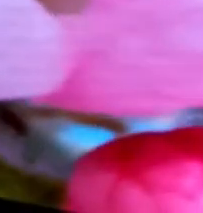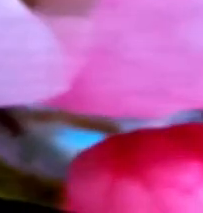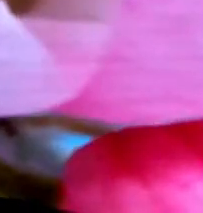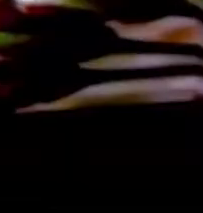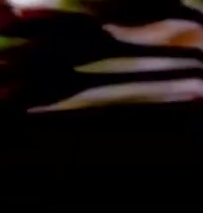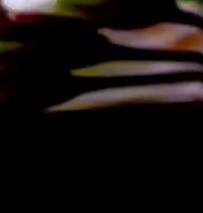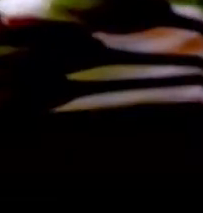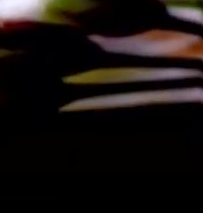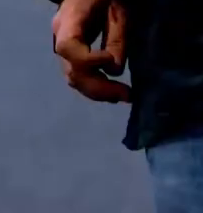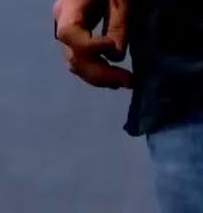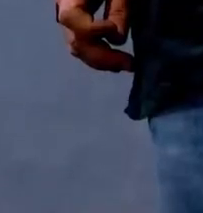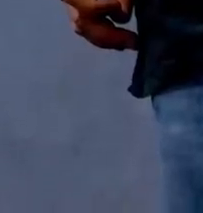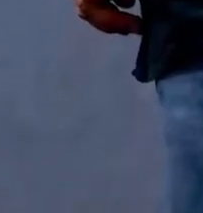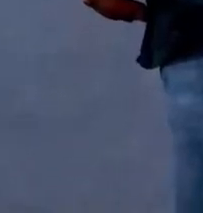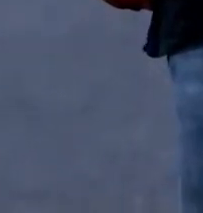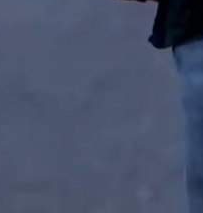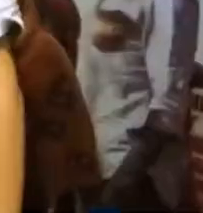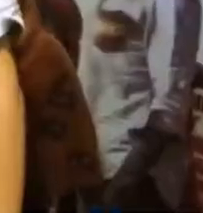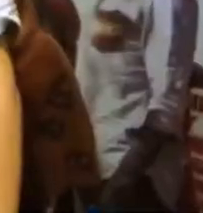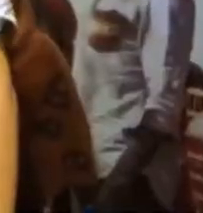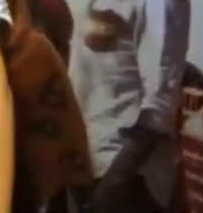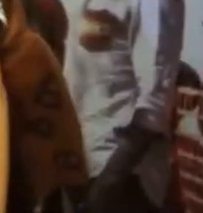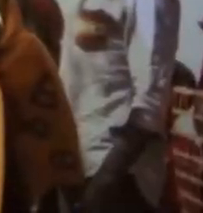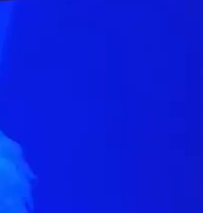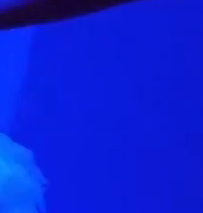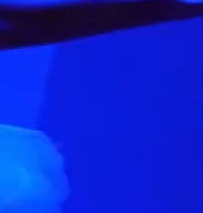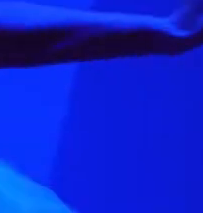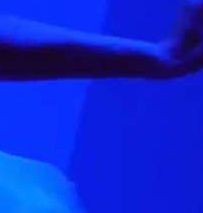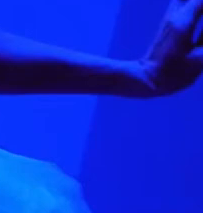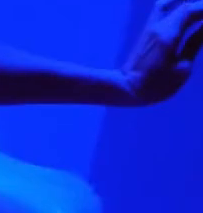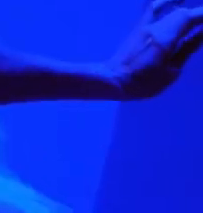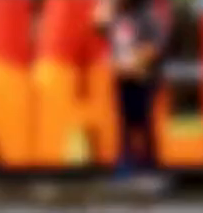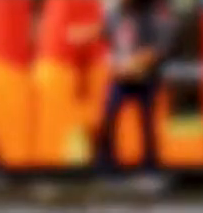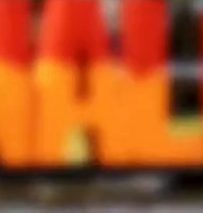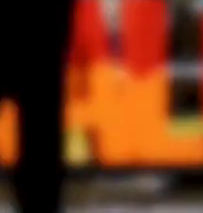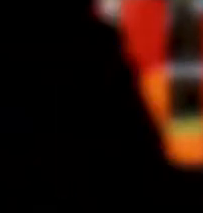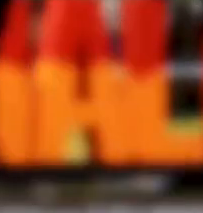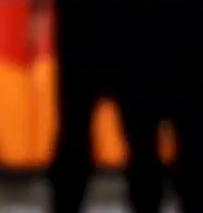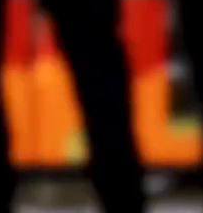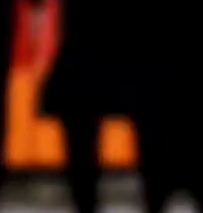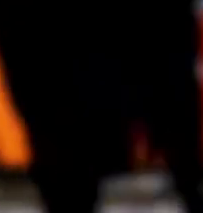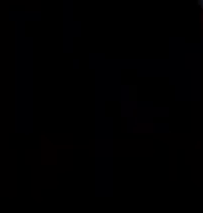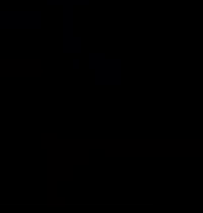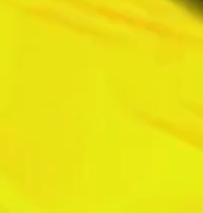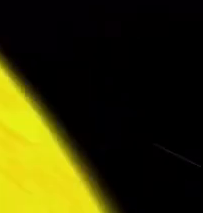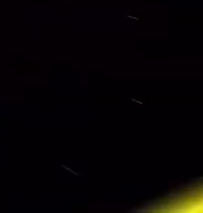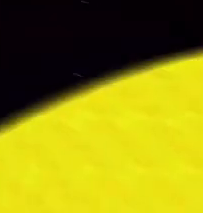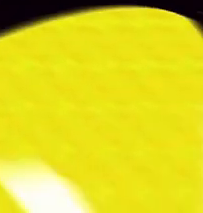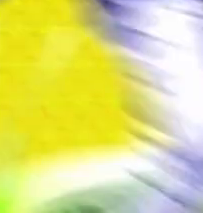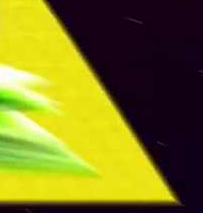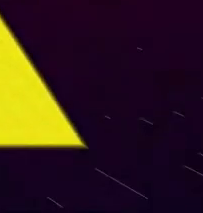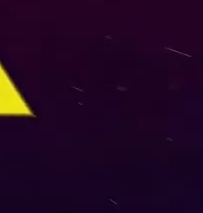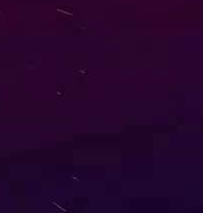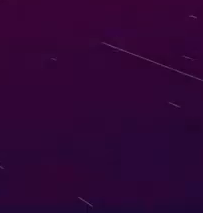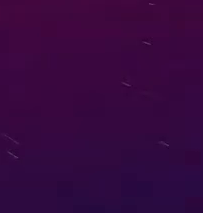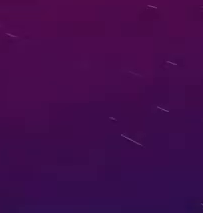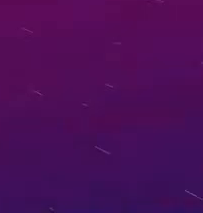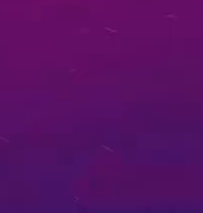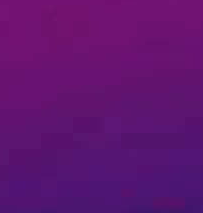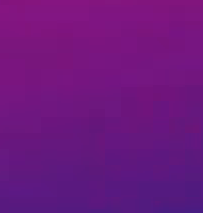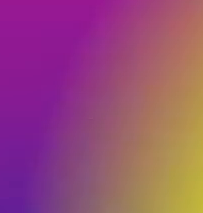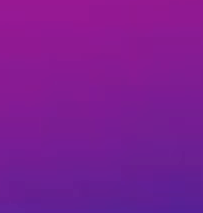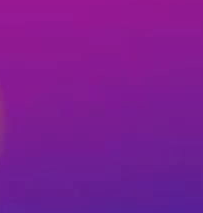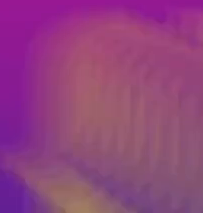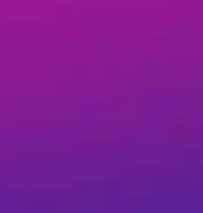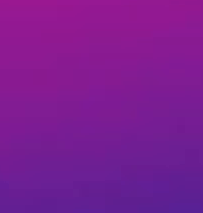a edição especial de 40 anos da Bienal viu ir avançar Suas Emoções Bienal do Livro